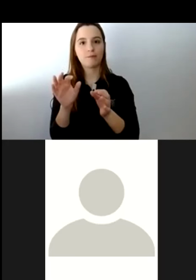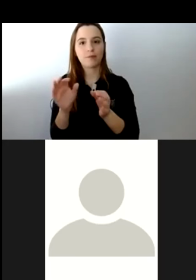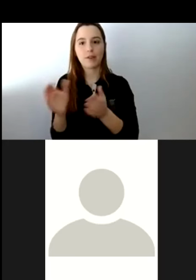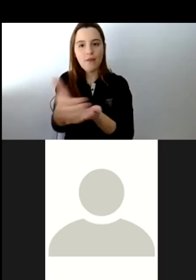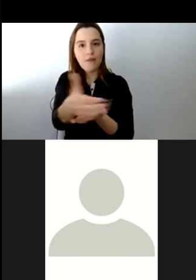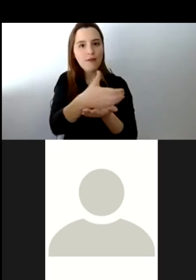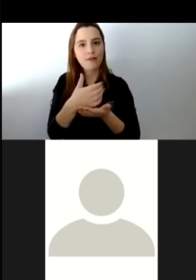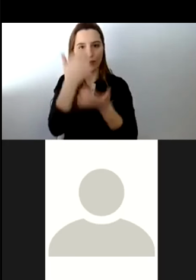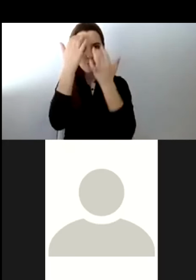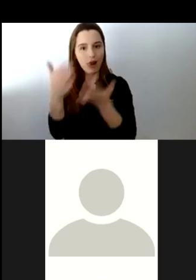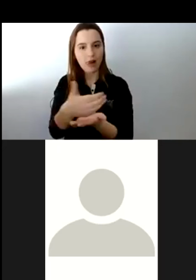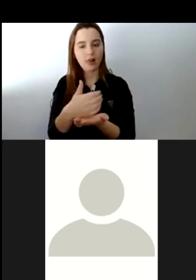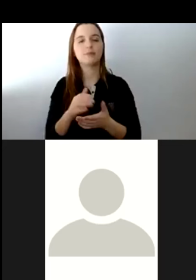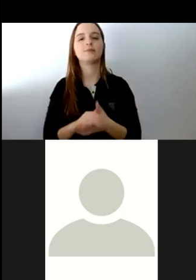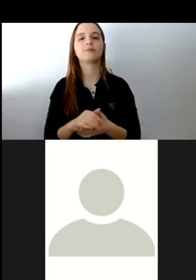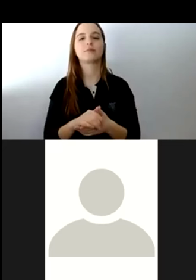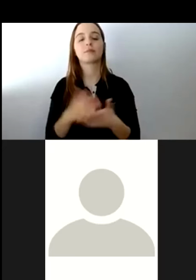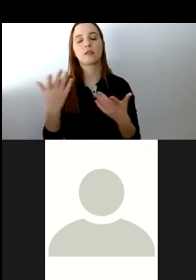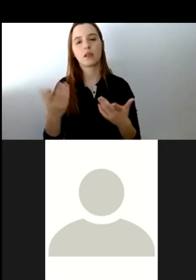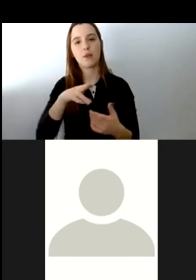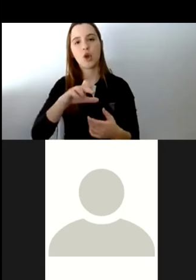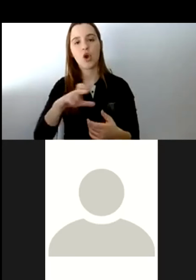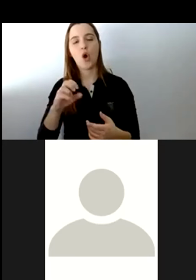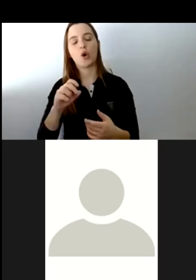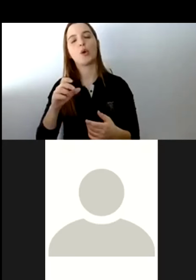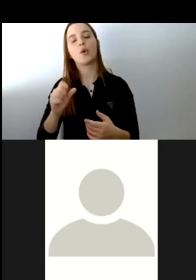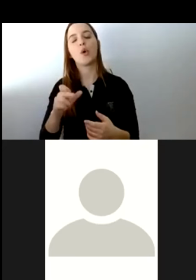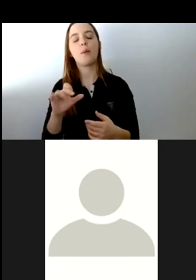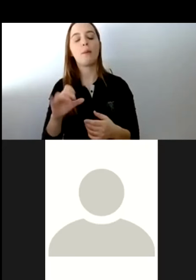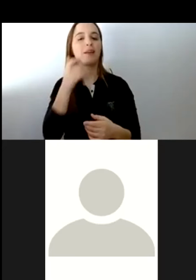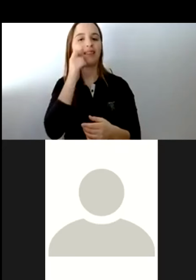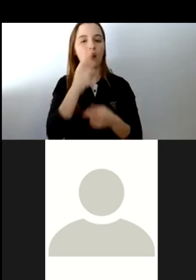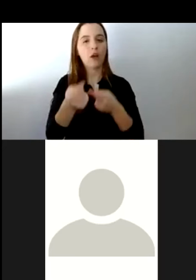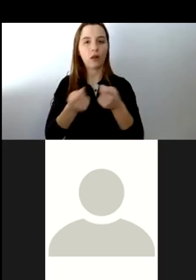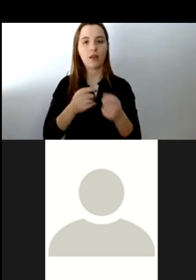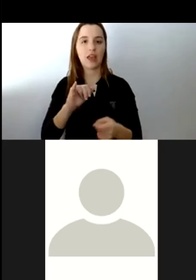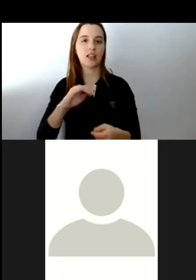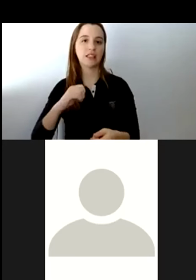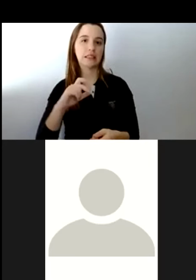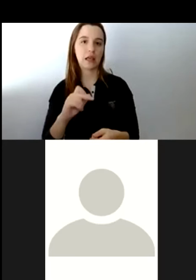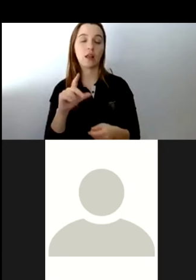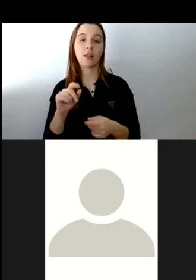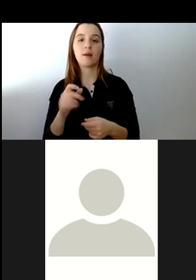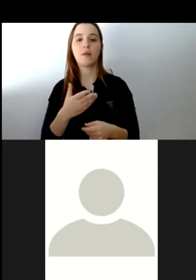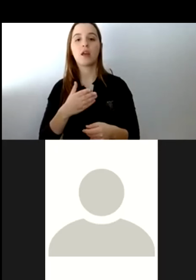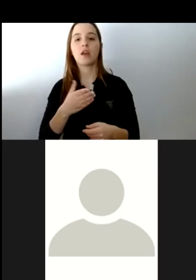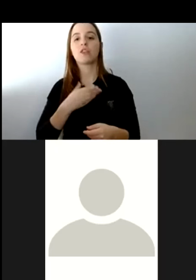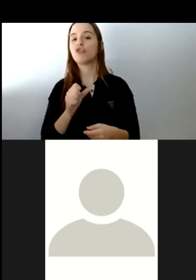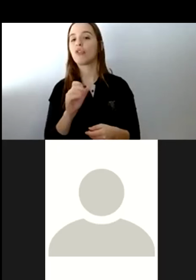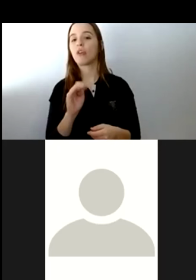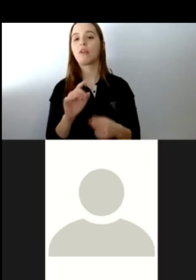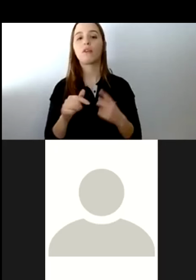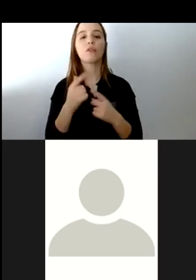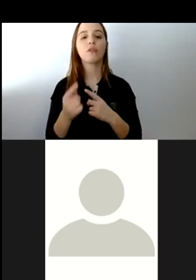O Mirror Group português é coordenado pelo INSA, em parceria com a FCT e a DGS, e envolve também já outros